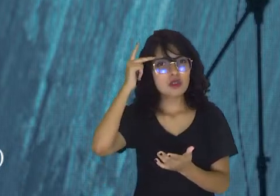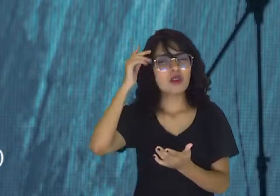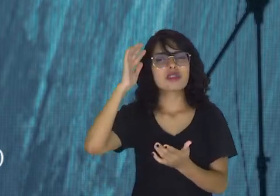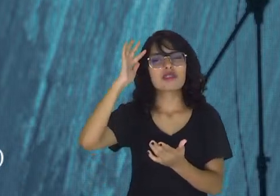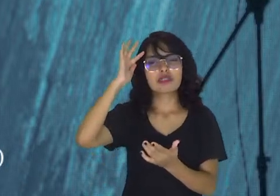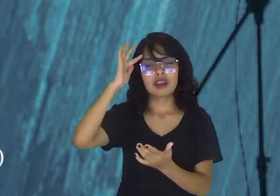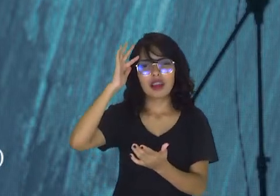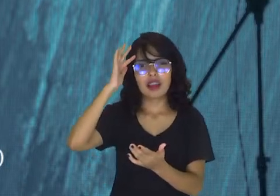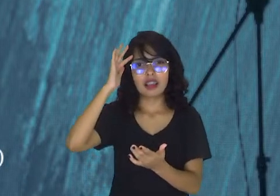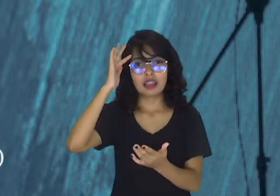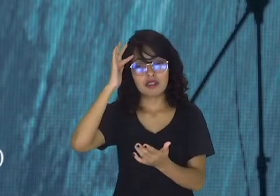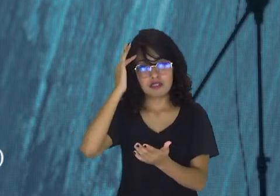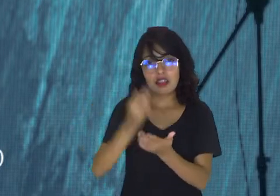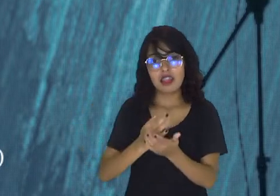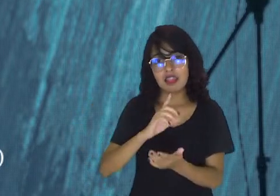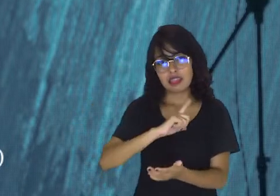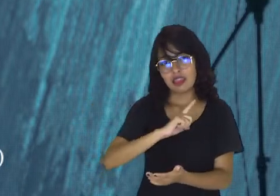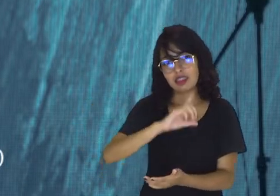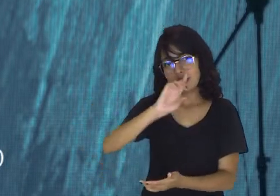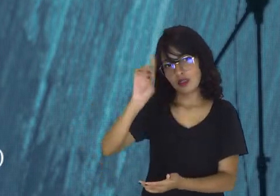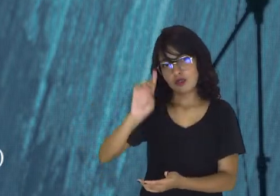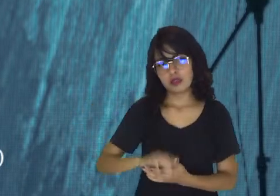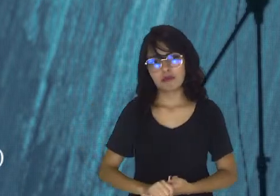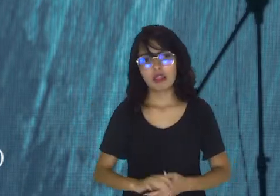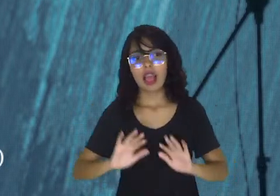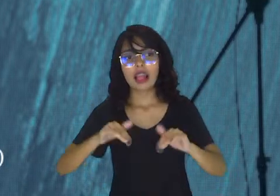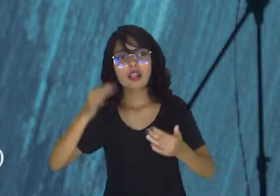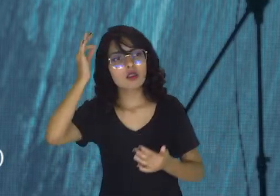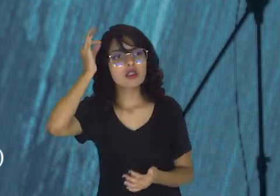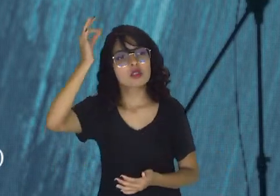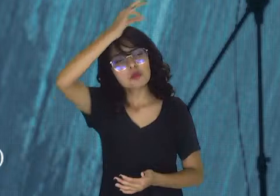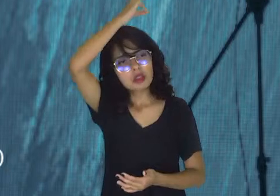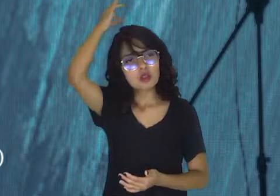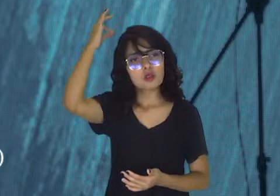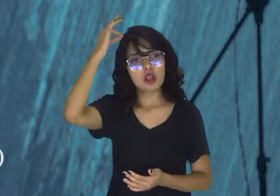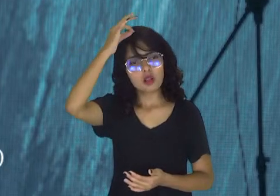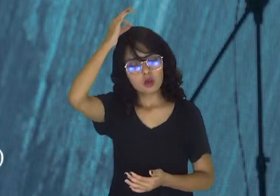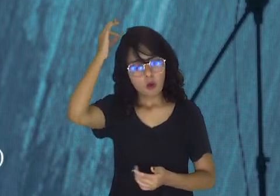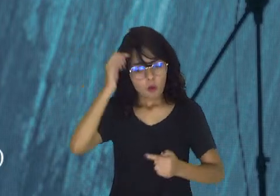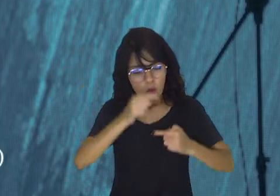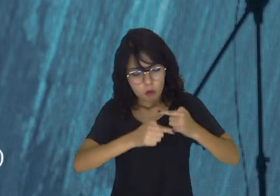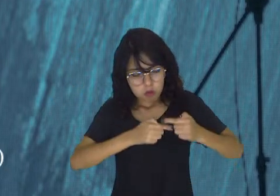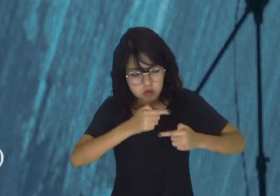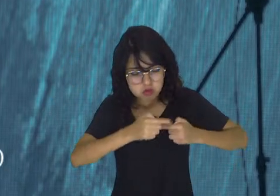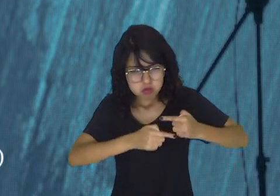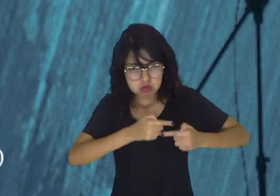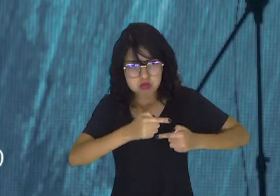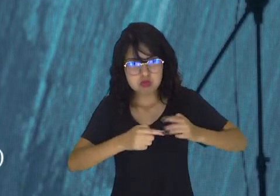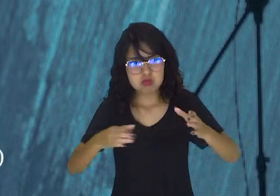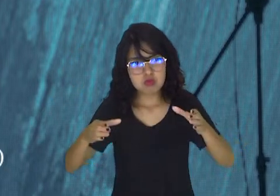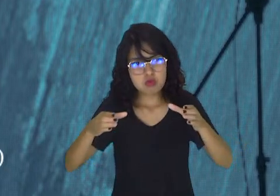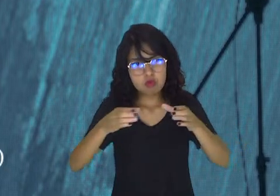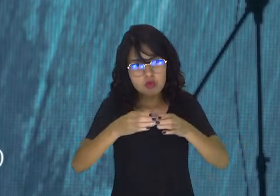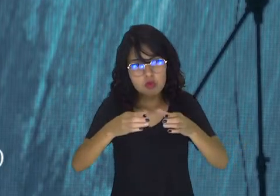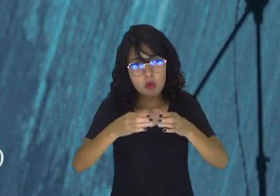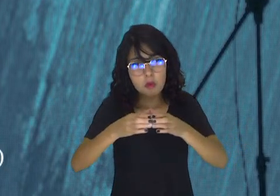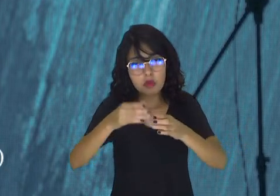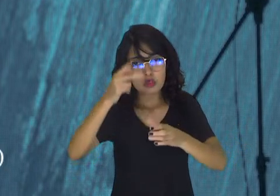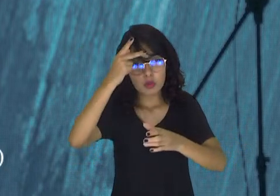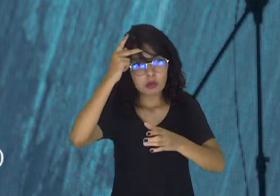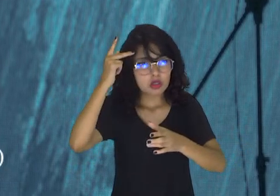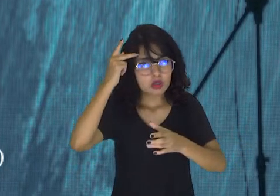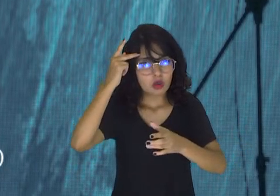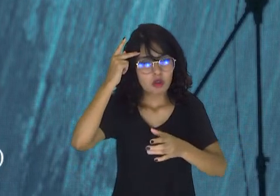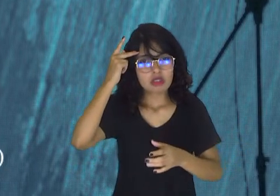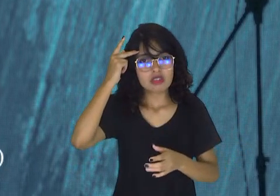O Espírito Santo então gerou uma comunidade onde era um